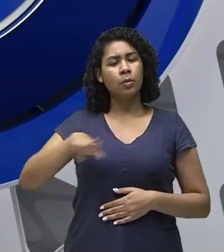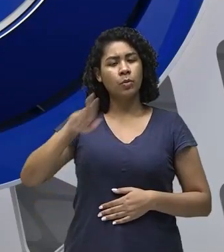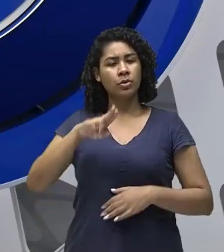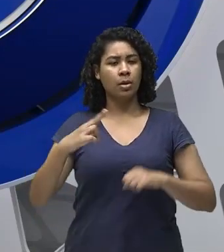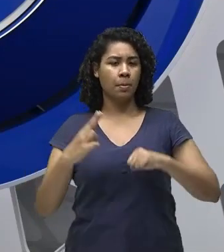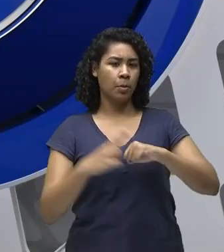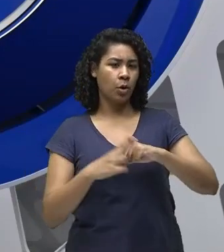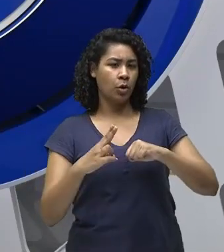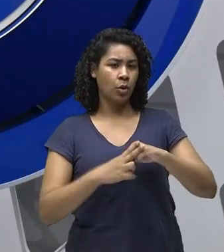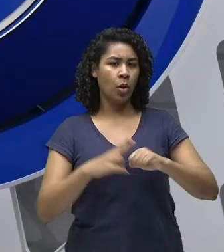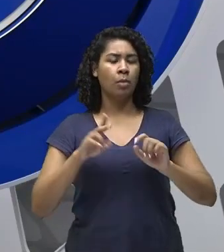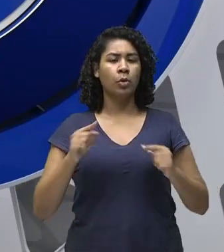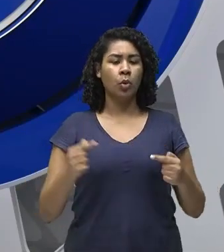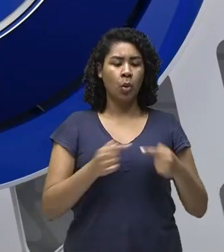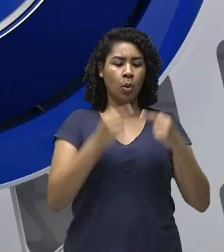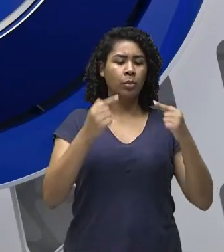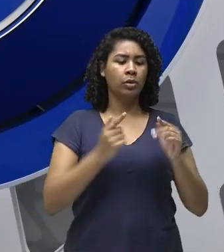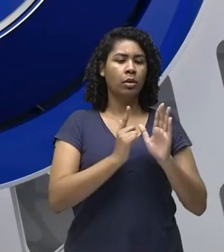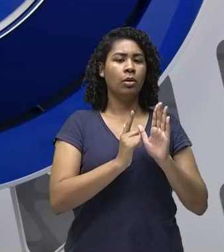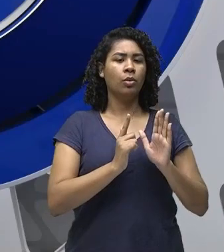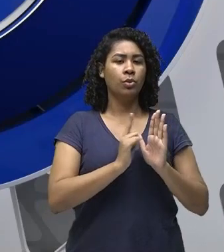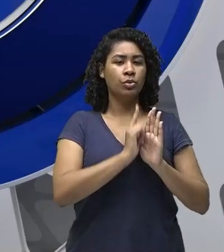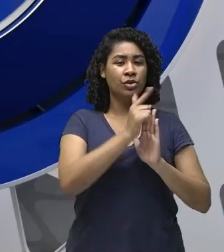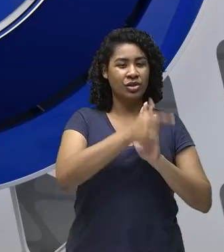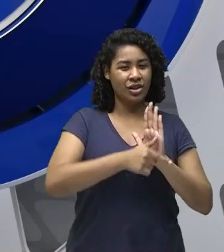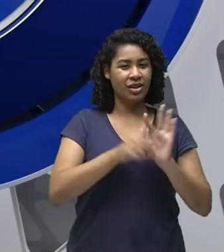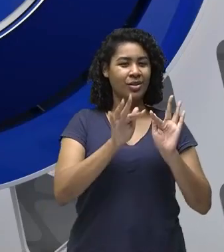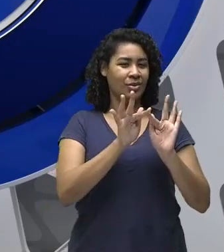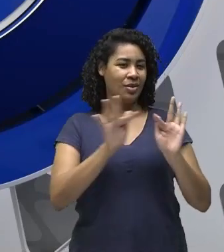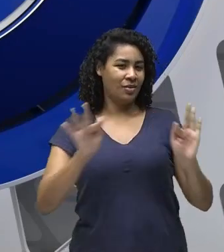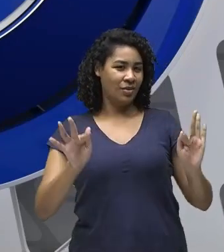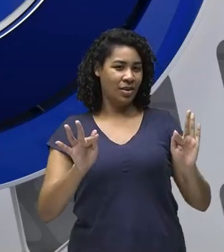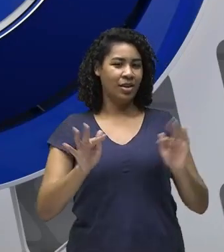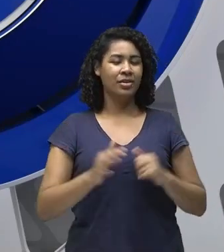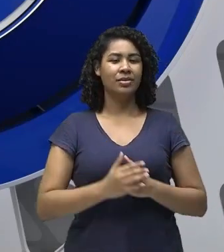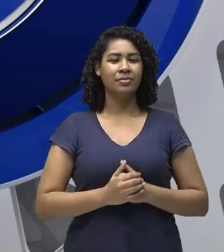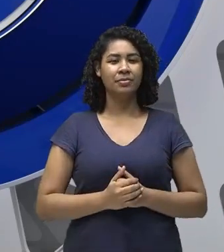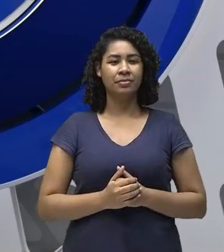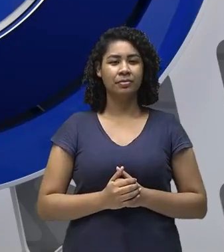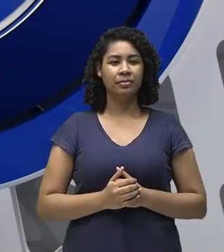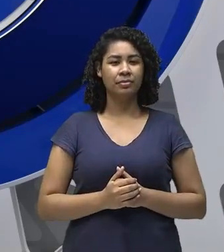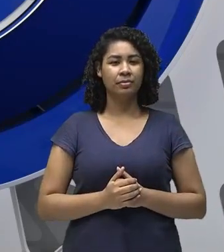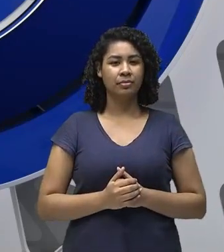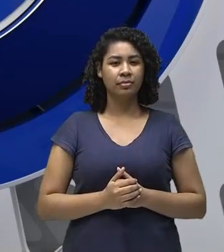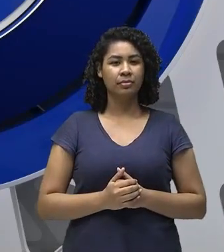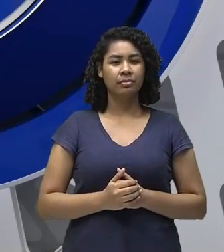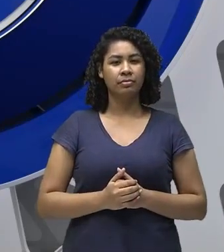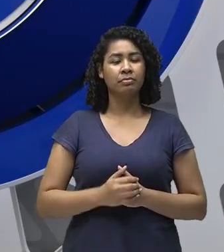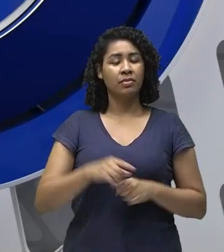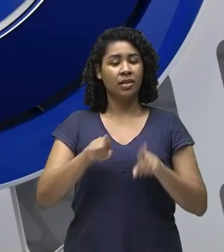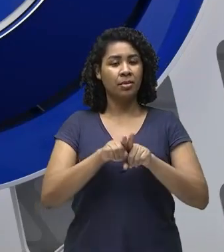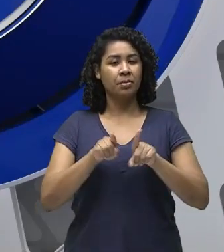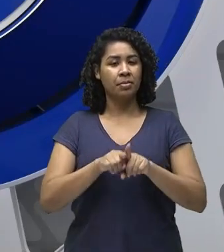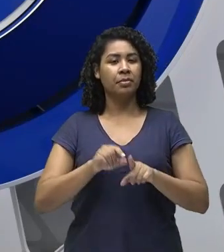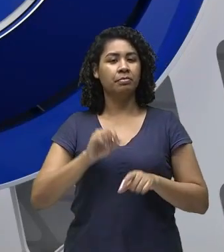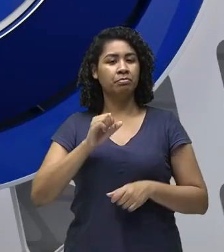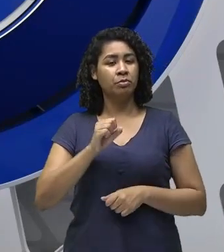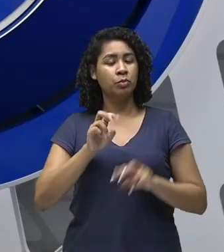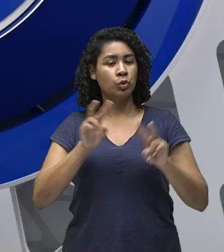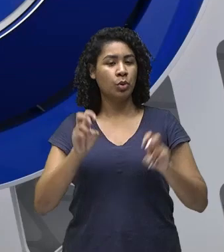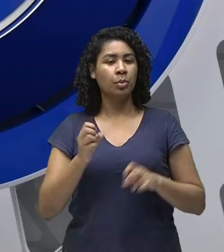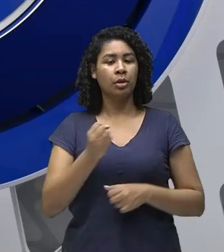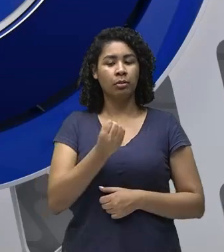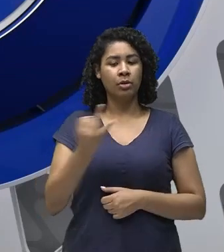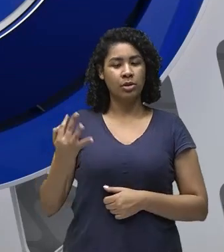com o gênero do sujeito da frase e também de acordo com o número, se é plural ou singular. É muito